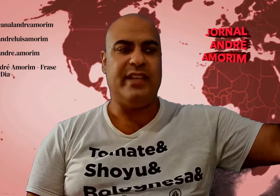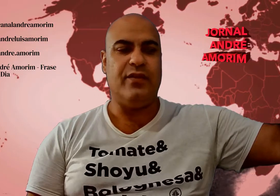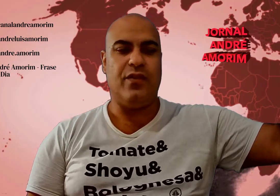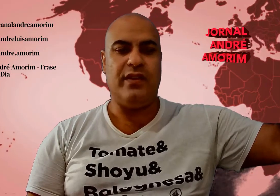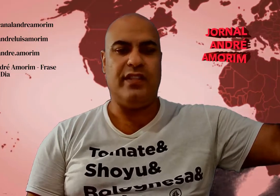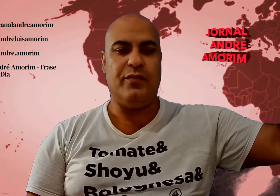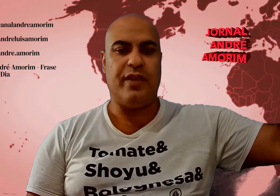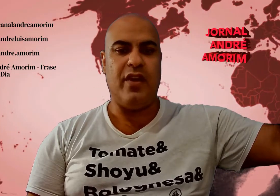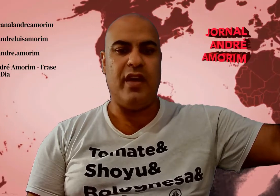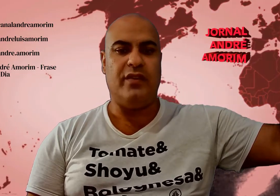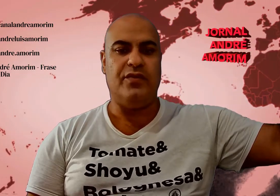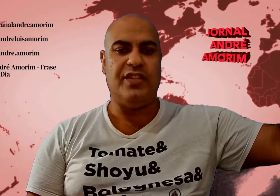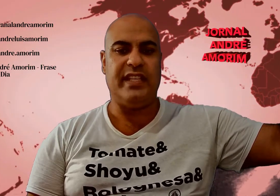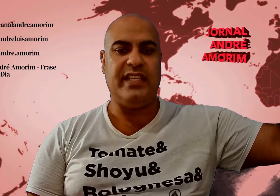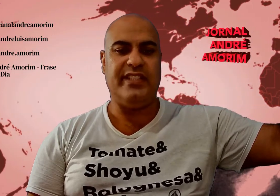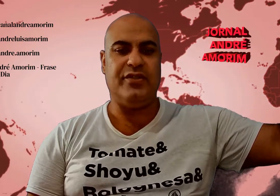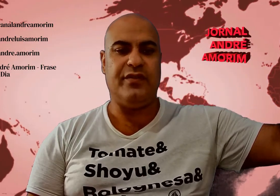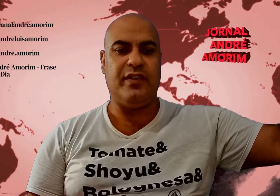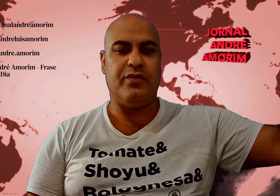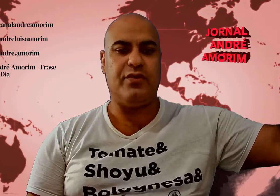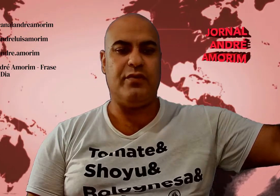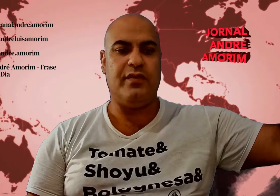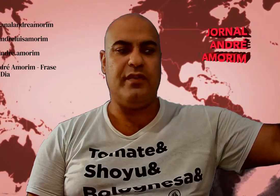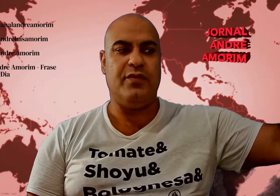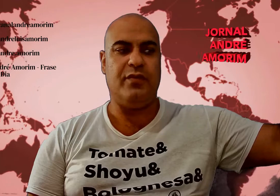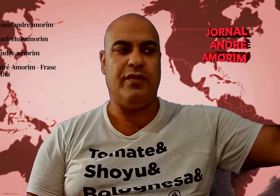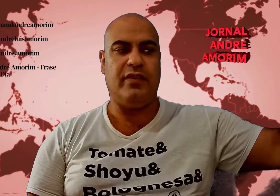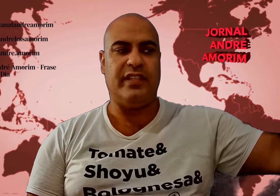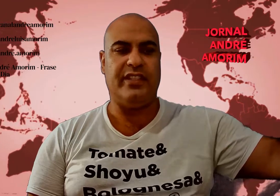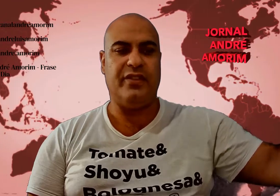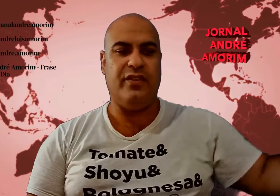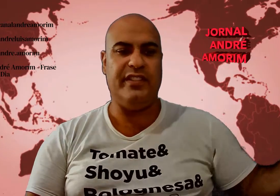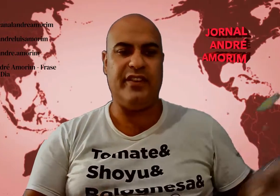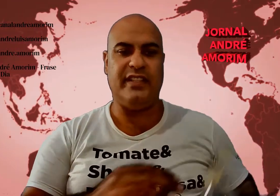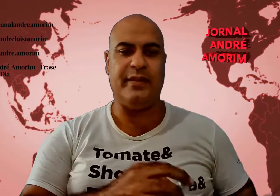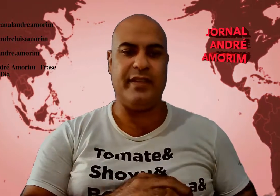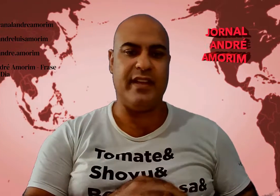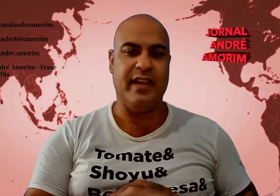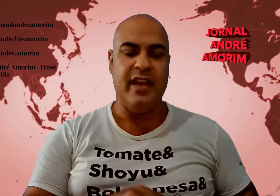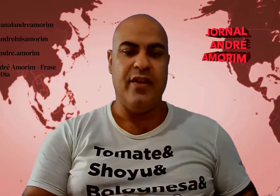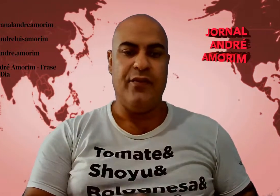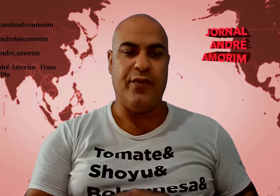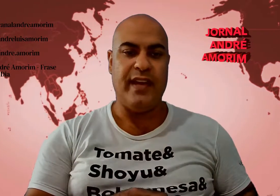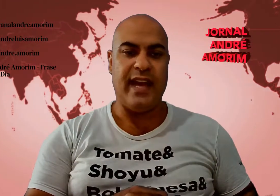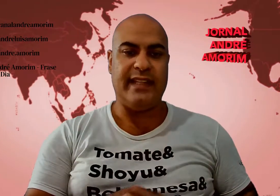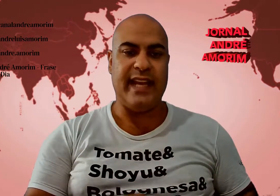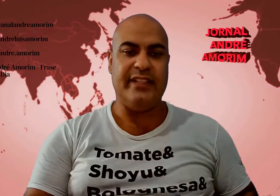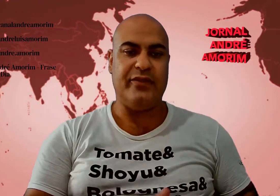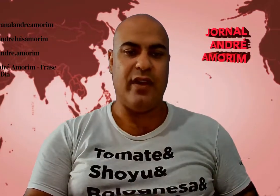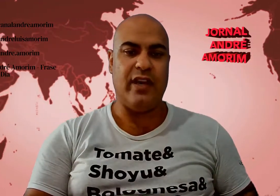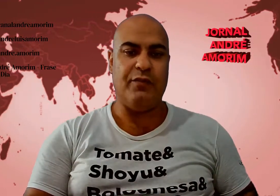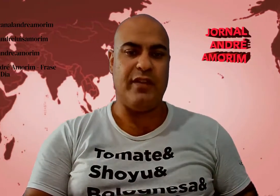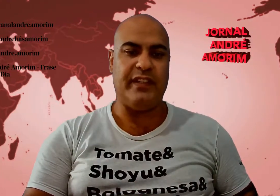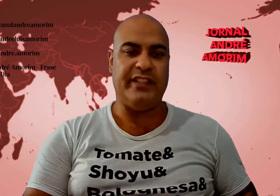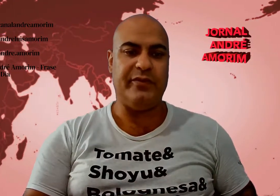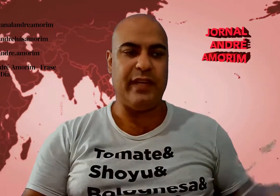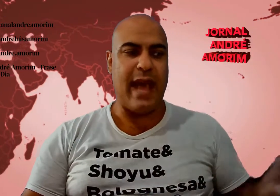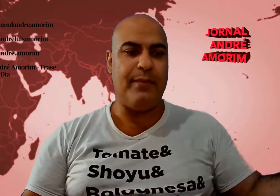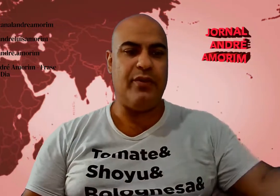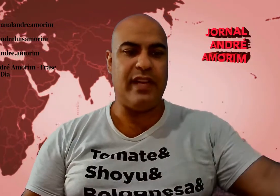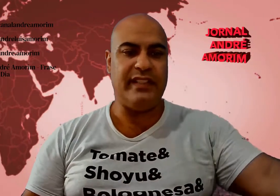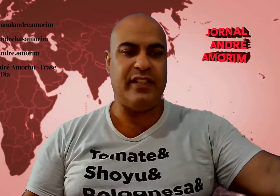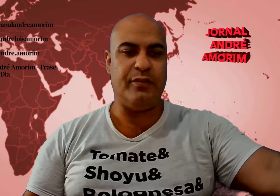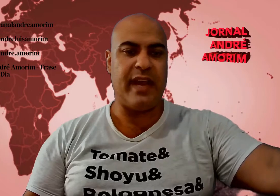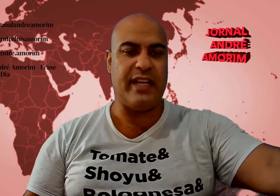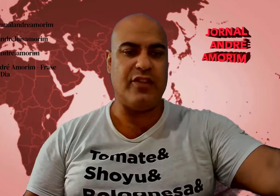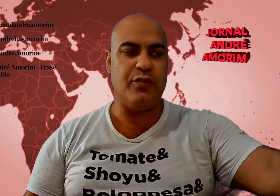O cidadão conta no BO que no dia 15 de novembro de 2020, por volta das 11 horas da manhã, foi até a escola Almir Francisco